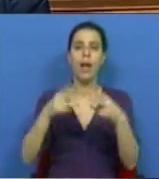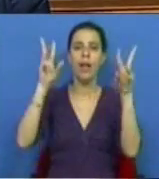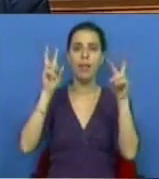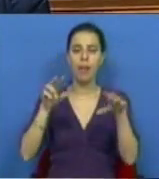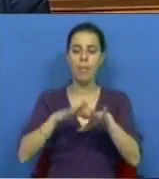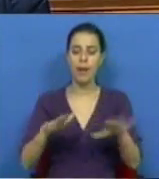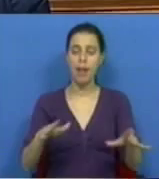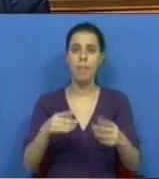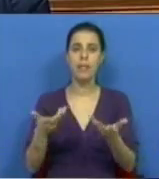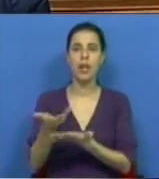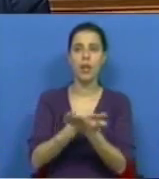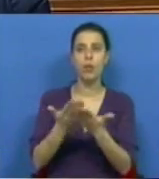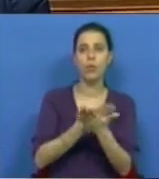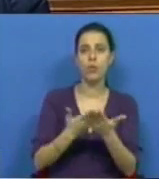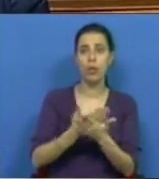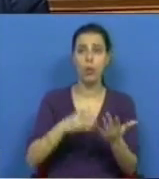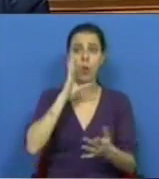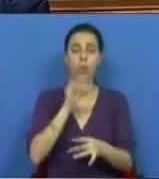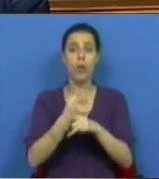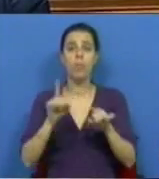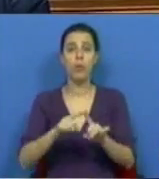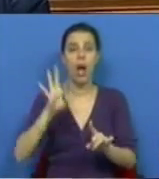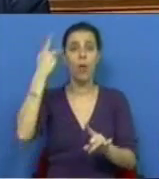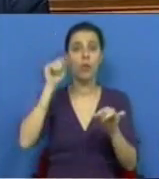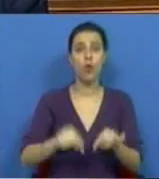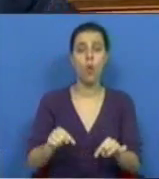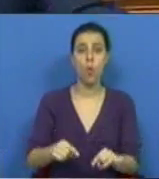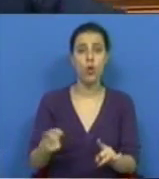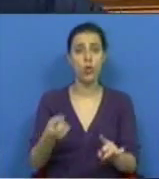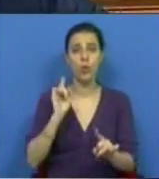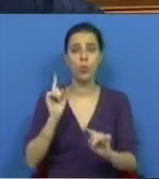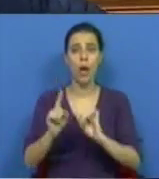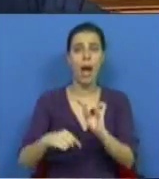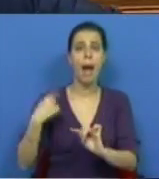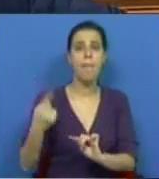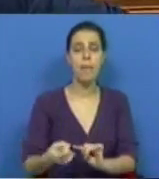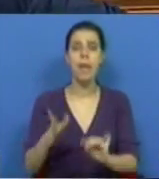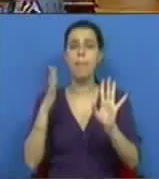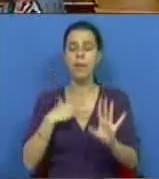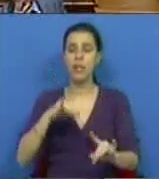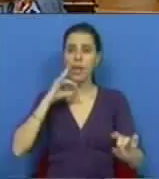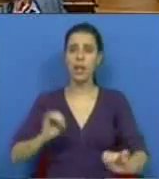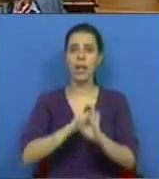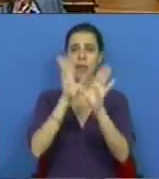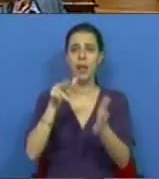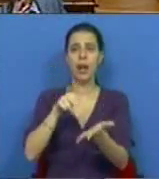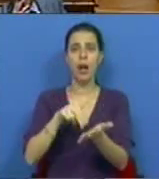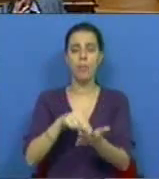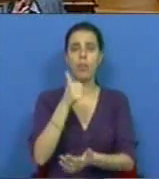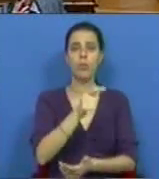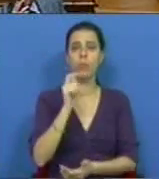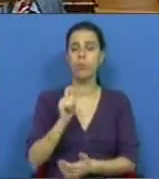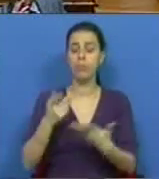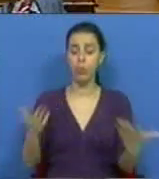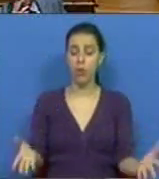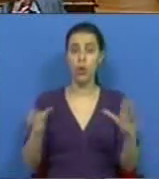para a mesa das negociações. Não sei porque é que isso aconteceu hoje e não amanhã, mas quero deixar clara a posição do Bloco de